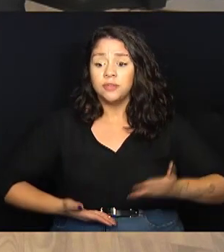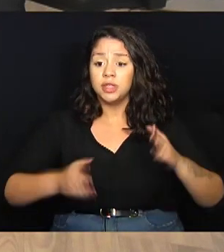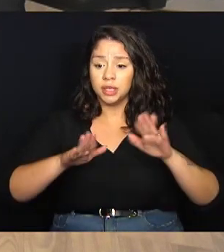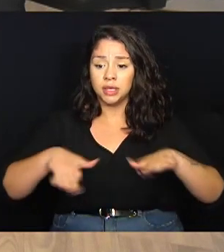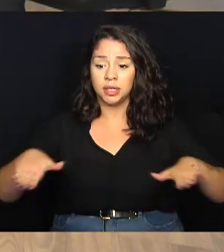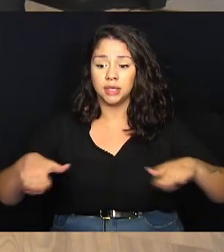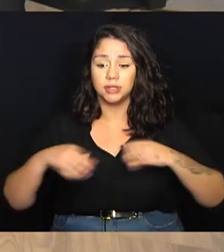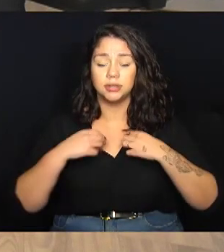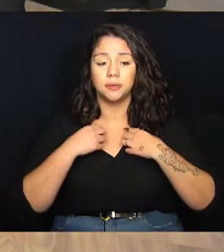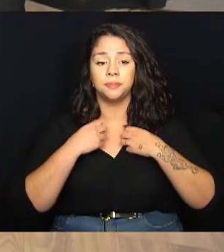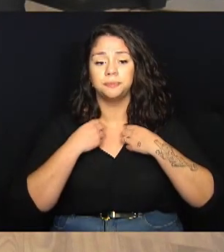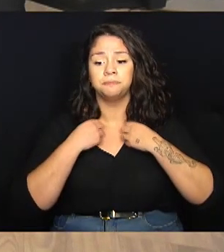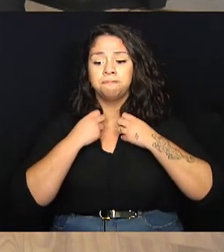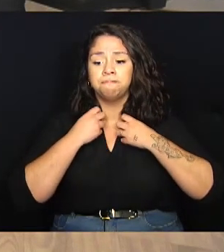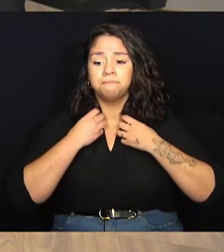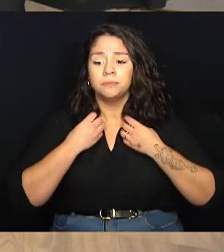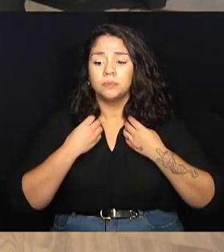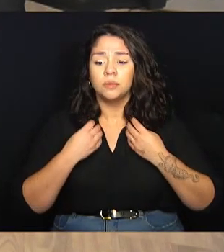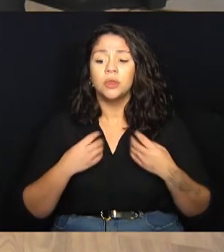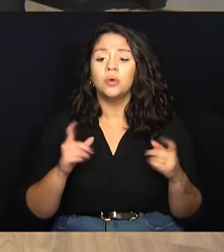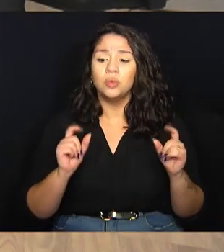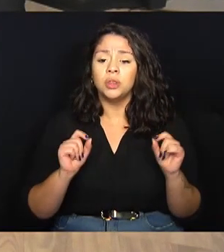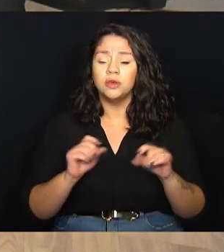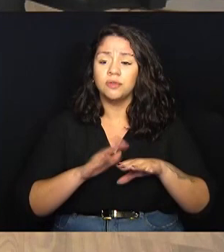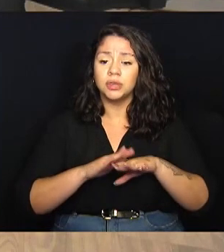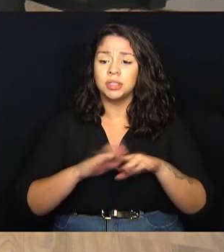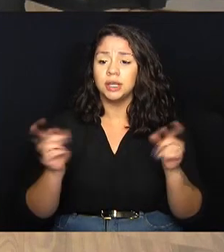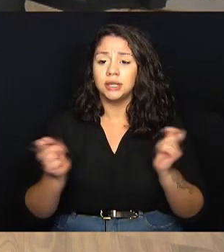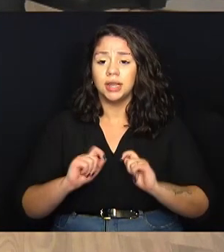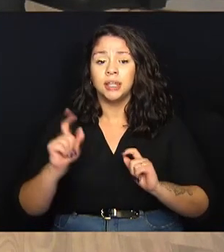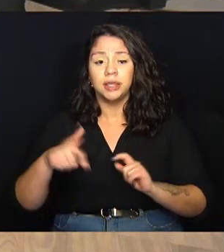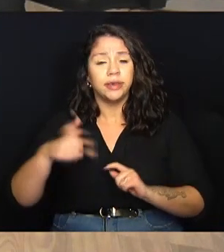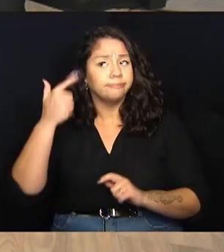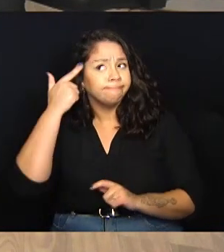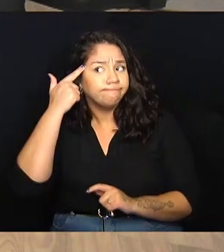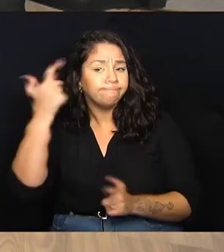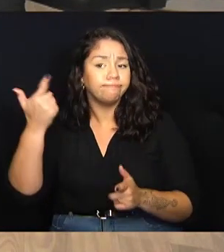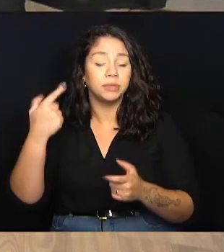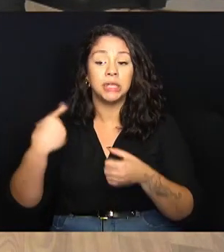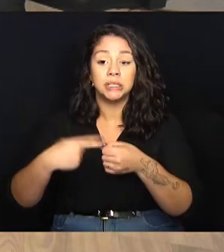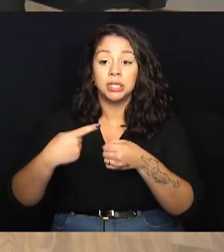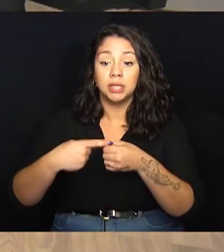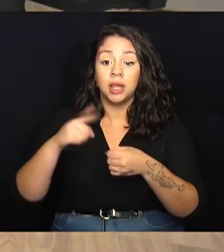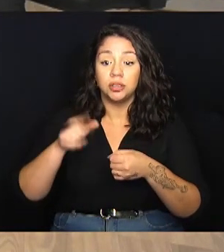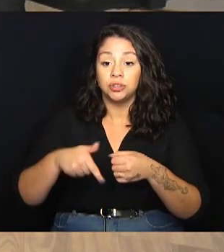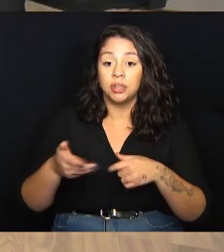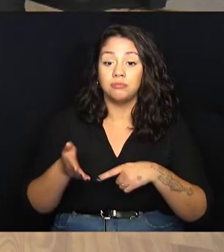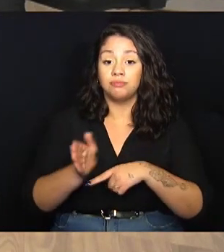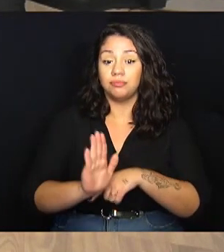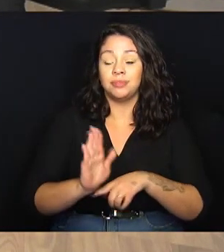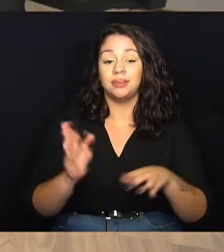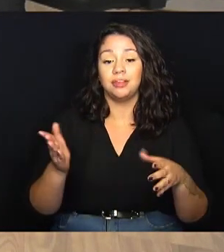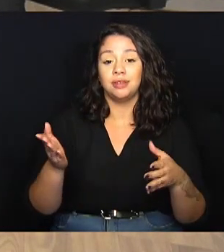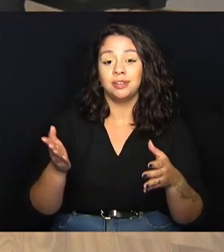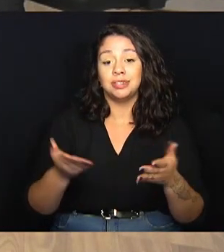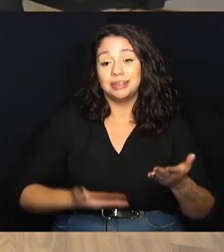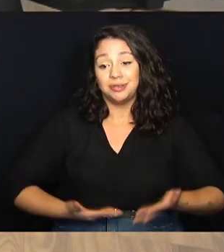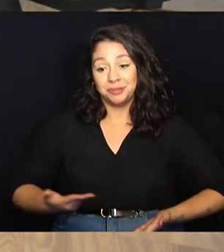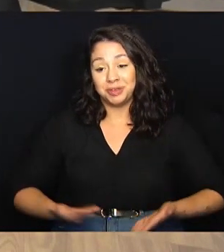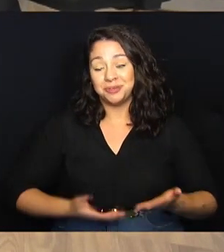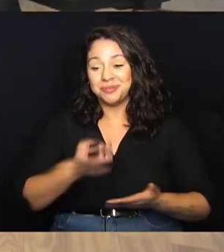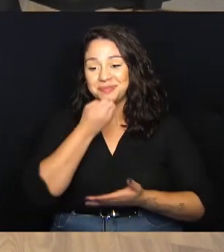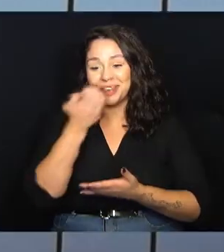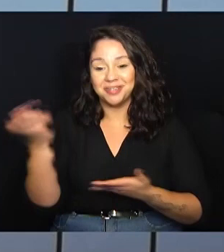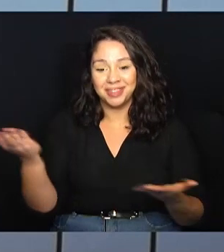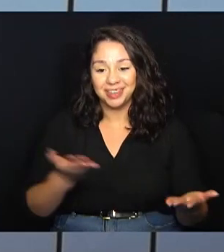E o que a gente pode fazer quando a gente pensa na nossa cidade e proporcionar esse serviço? Seja bem-vinda. Obrigada,